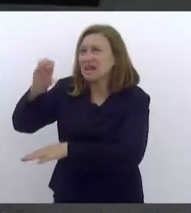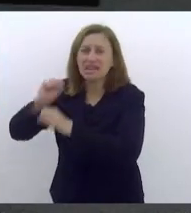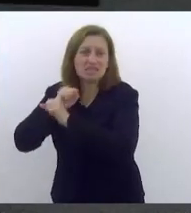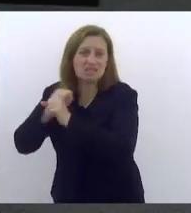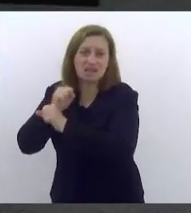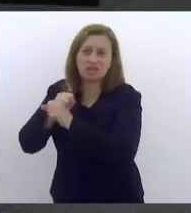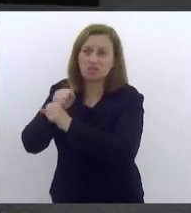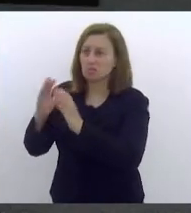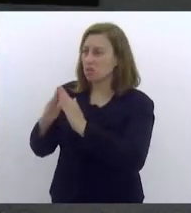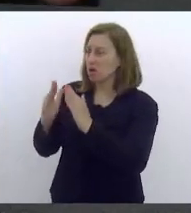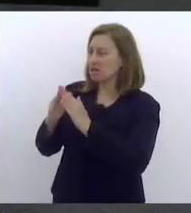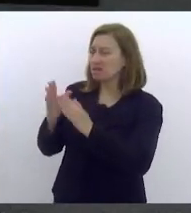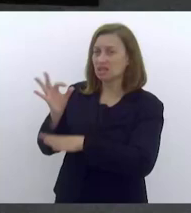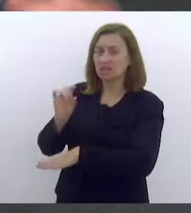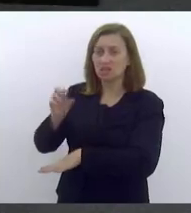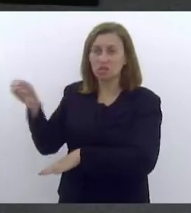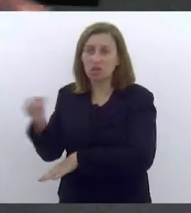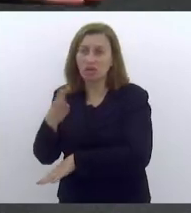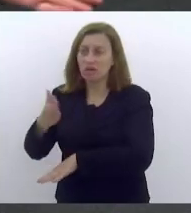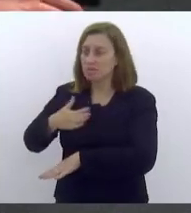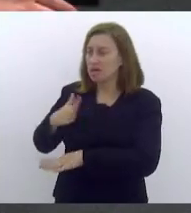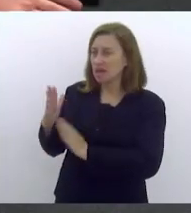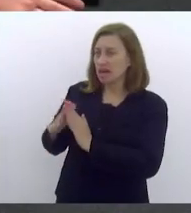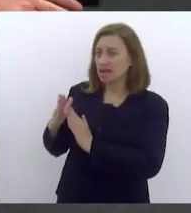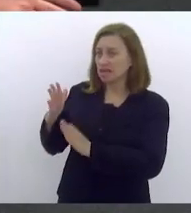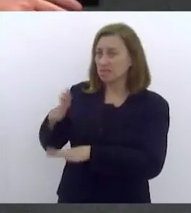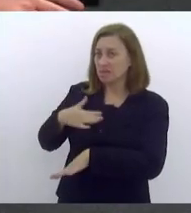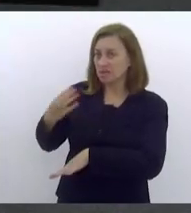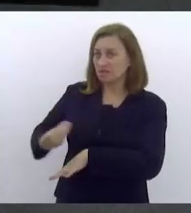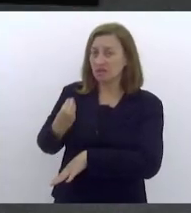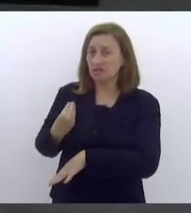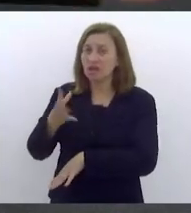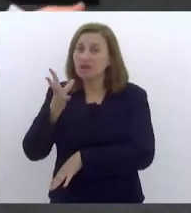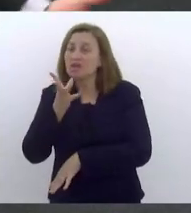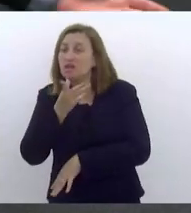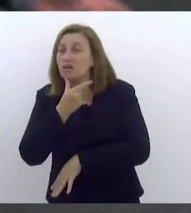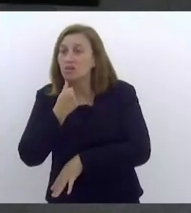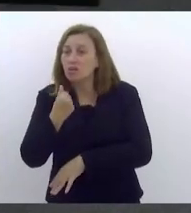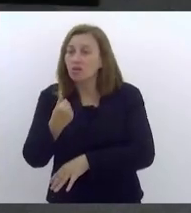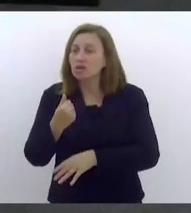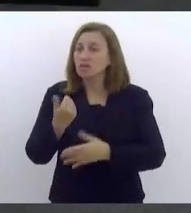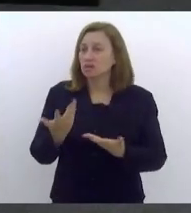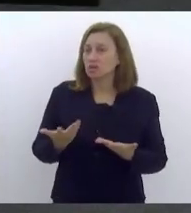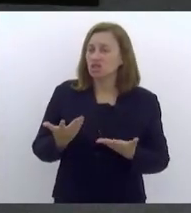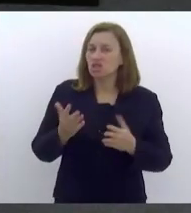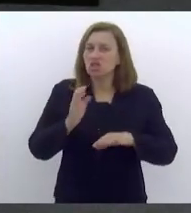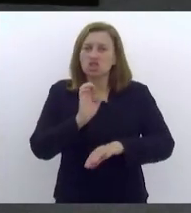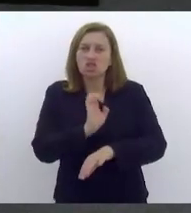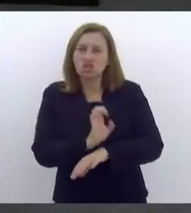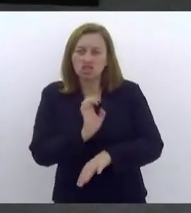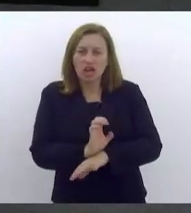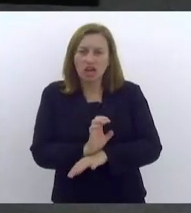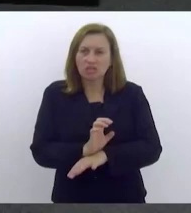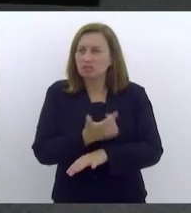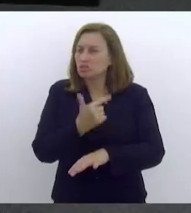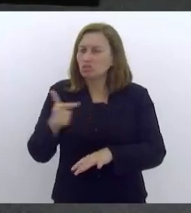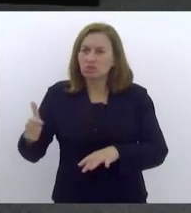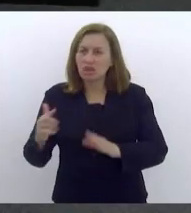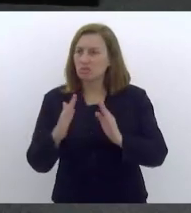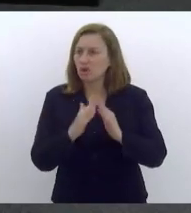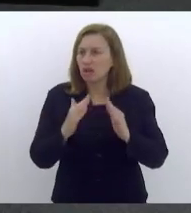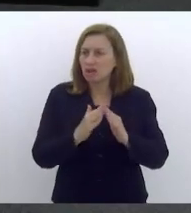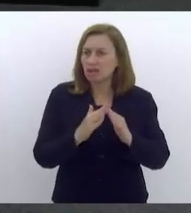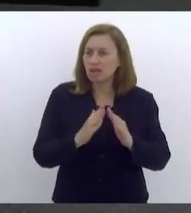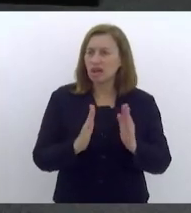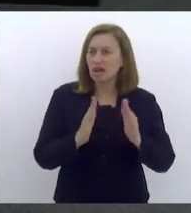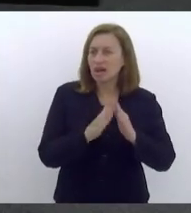o quadro habitacional. O Minha Casa Minha Vida demora. Programa do Estado para habitação não existe. Prometeram 11 mil moradias no tal